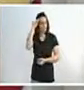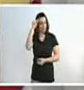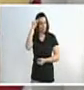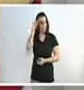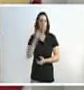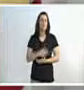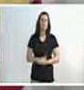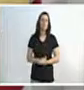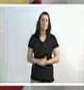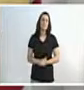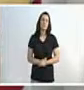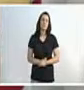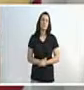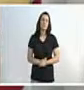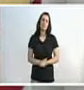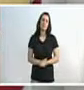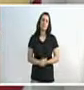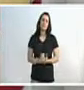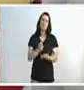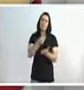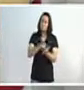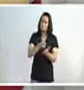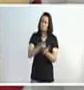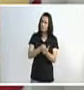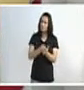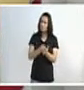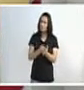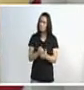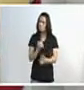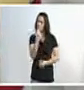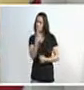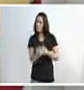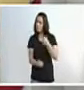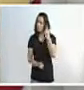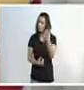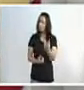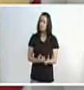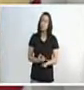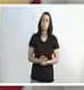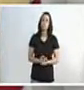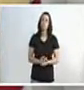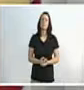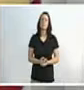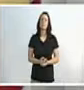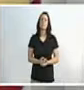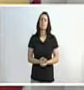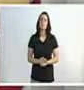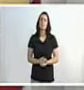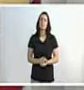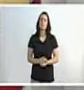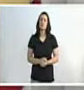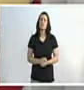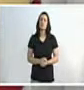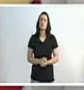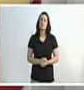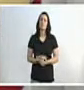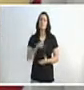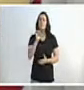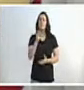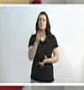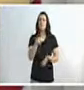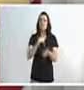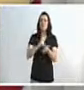Então, as cobranças, quando surgem aqui, que tratam única e exclusivamente dos